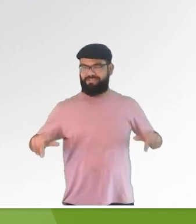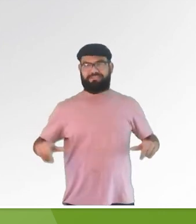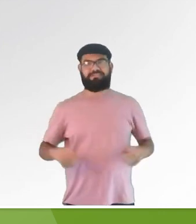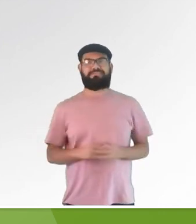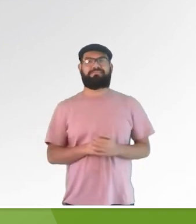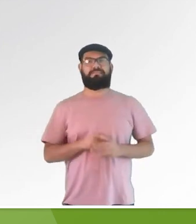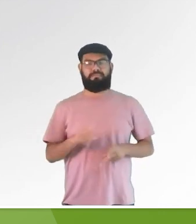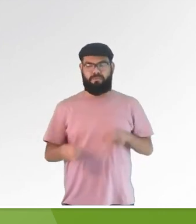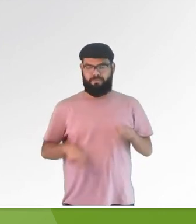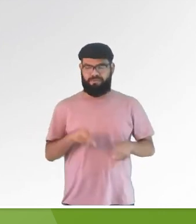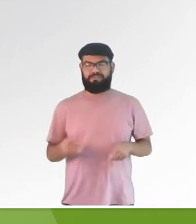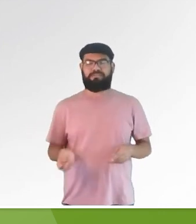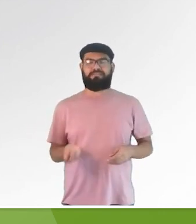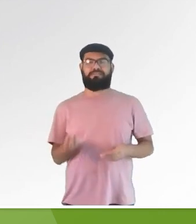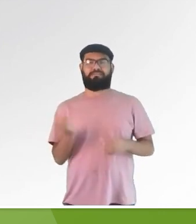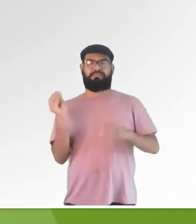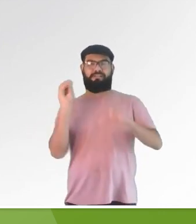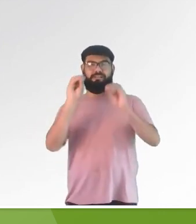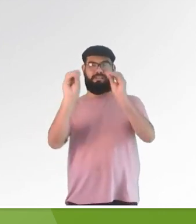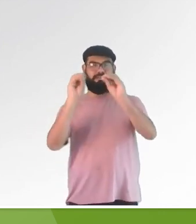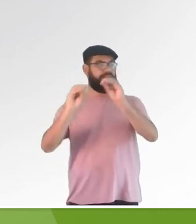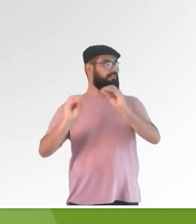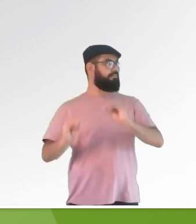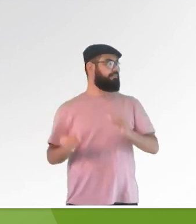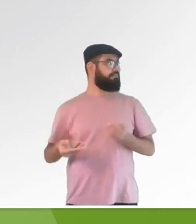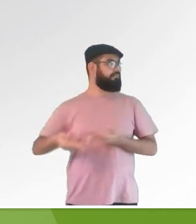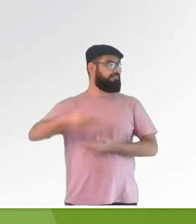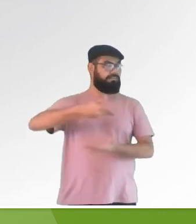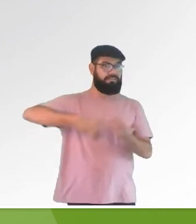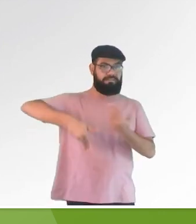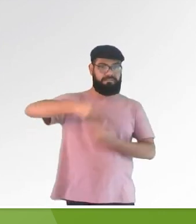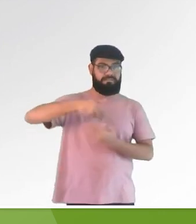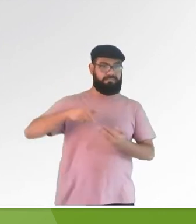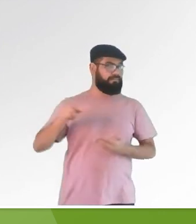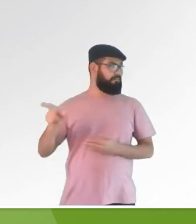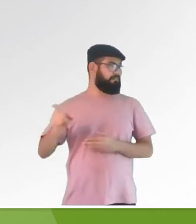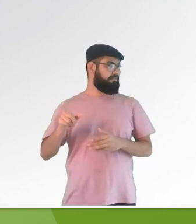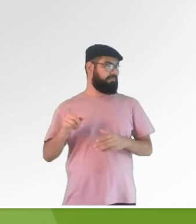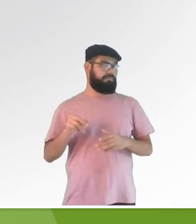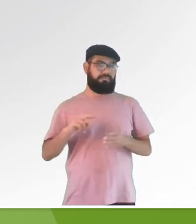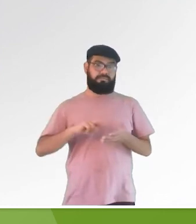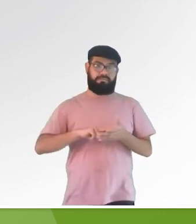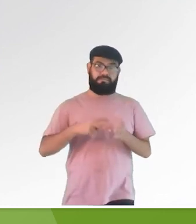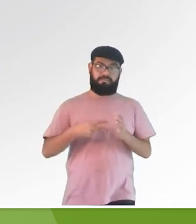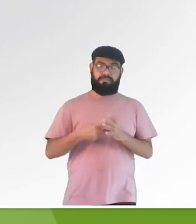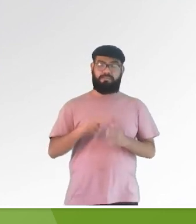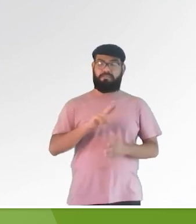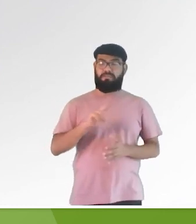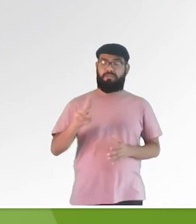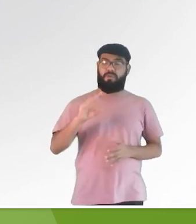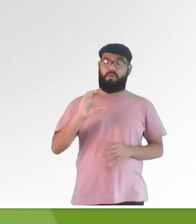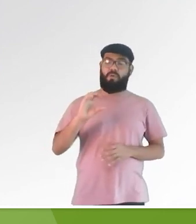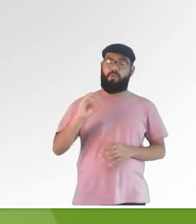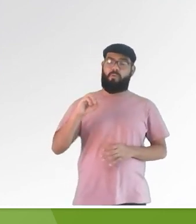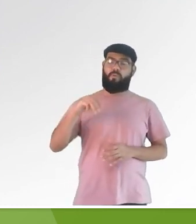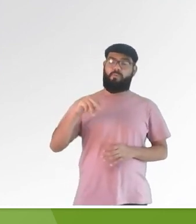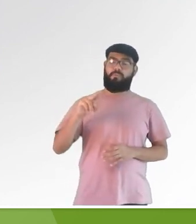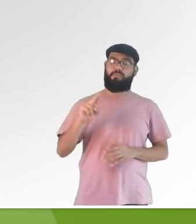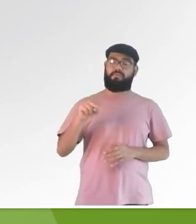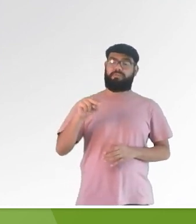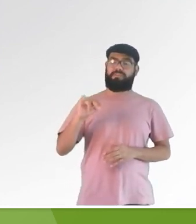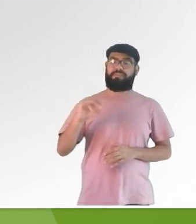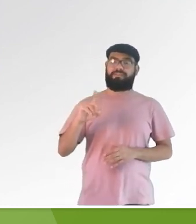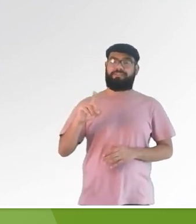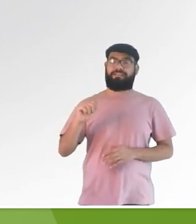ali interagindo nesse conceito que a gente chama de comunidade, tá bom? E outro